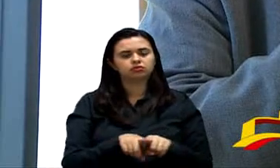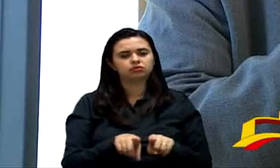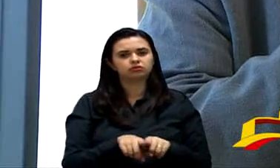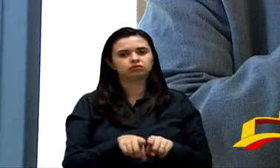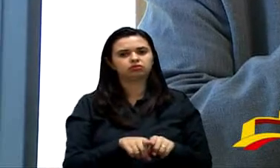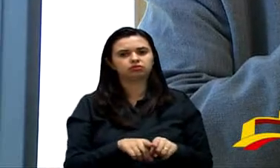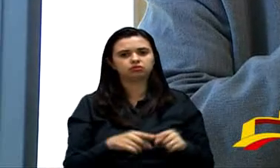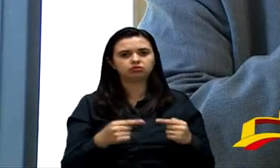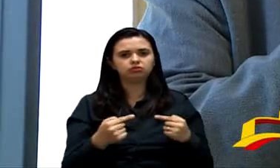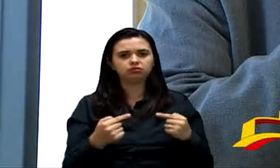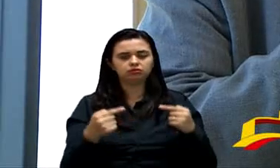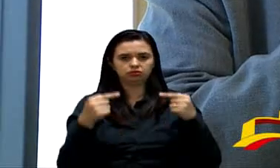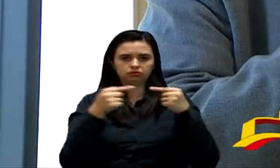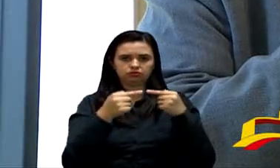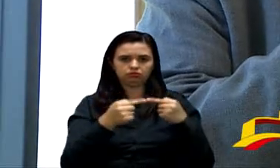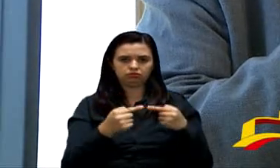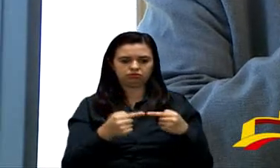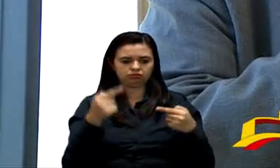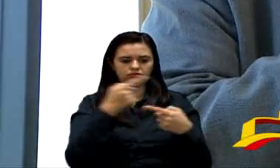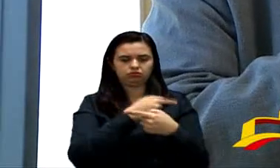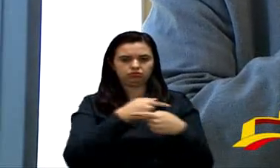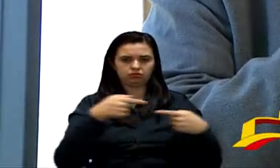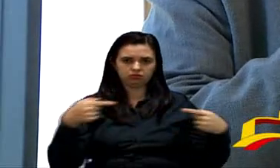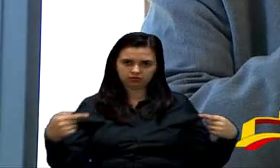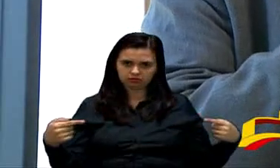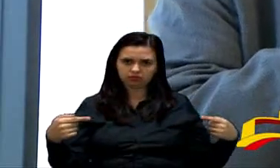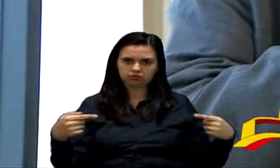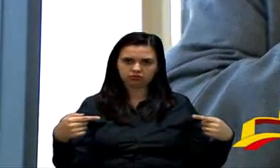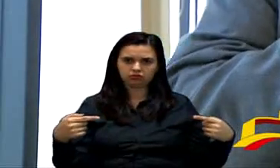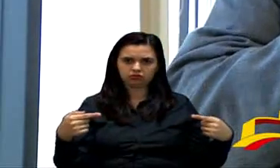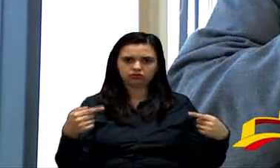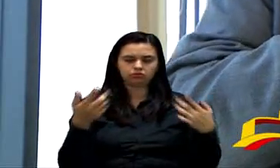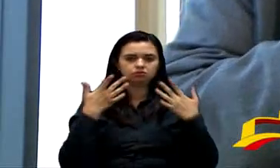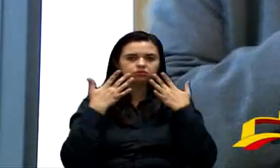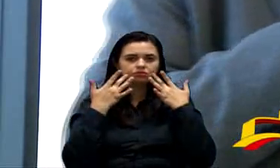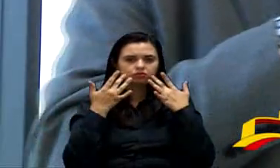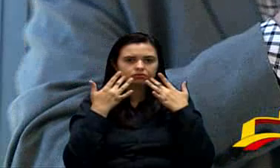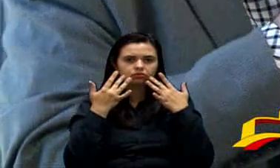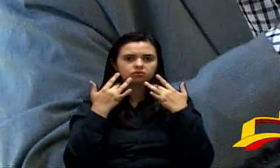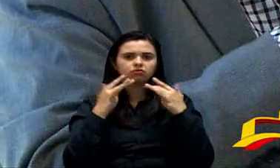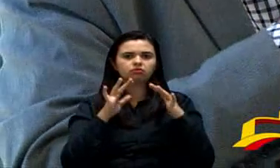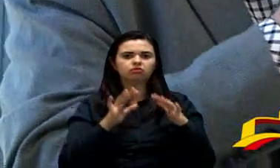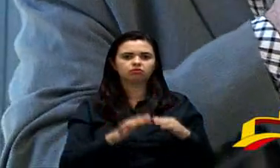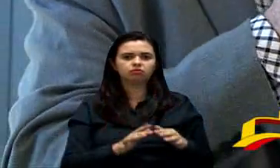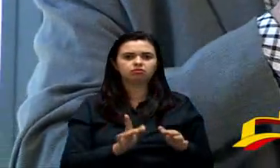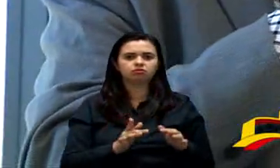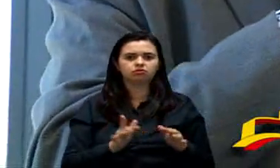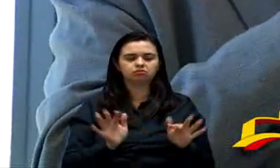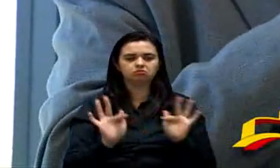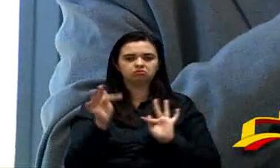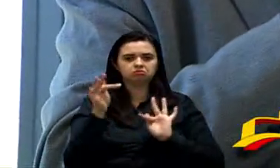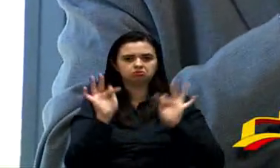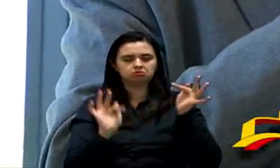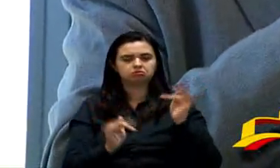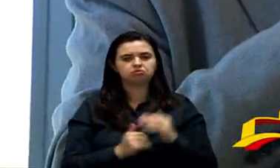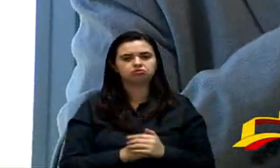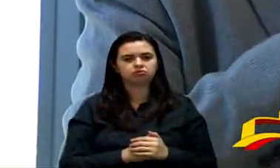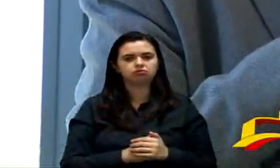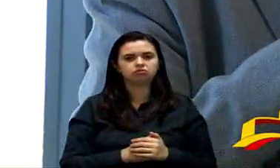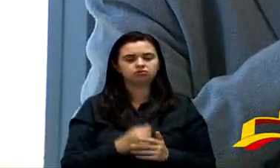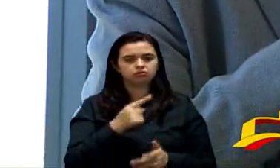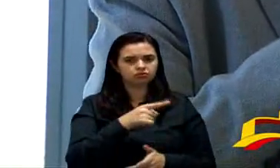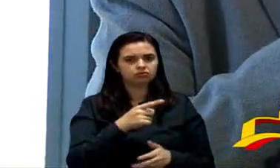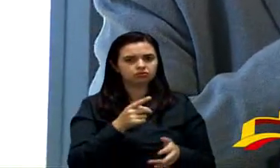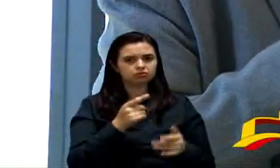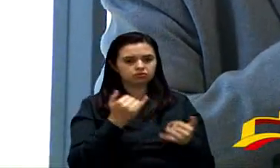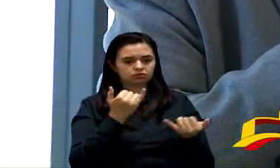à Semana da Arte, né, que foi comemorada agora também, Semana de Arte Moderna de 22, ele fez alguns